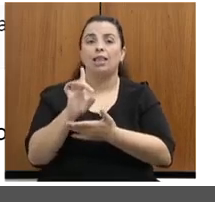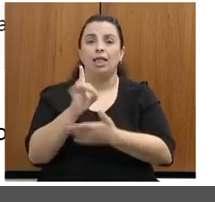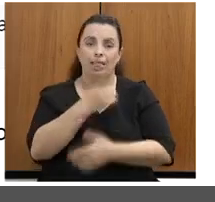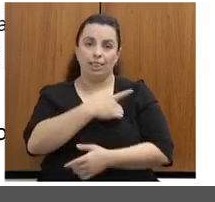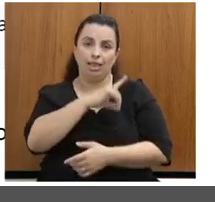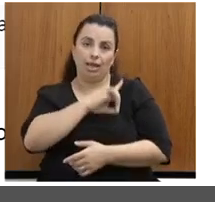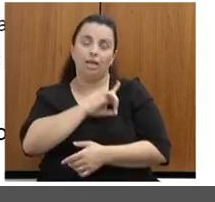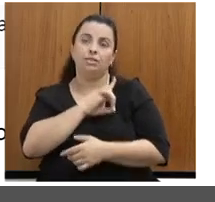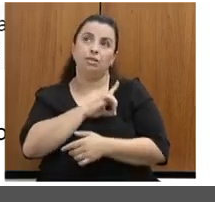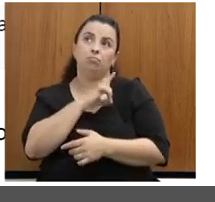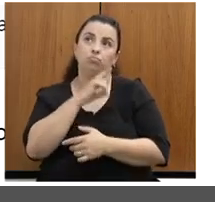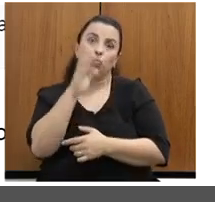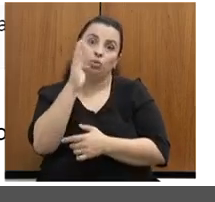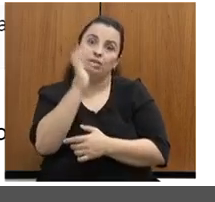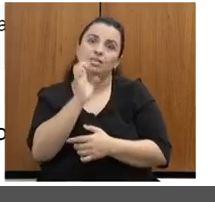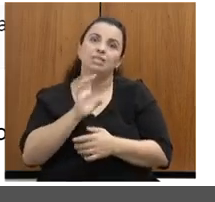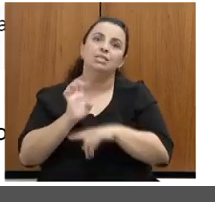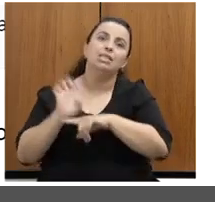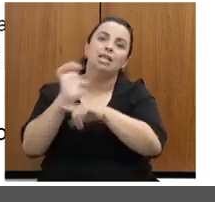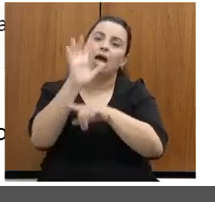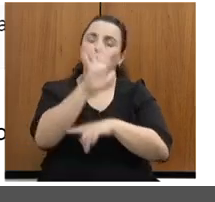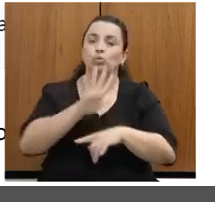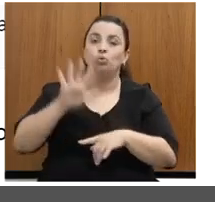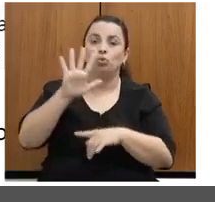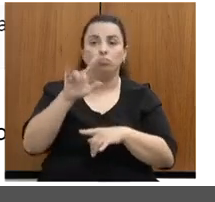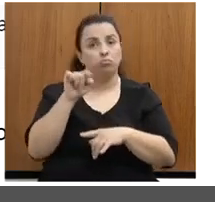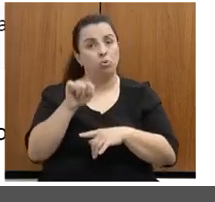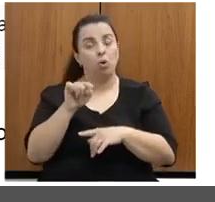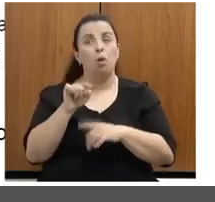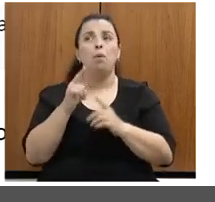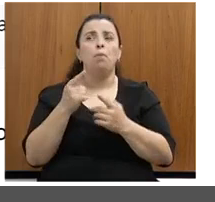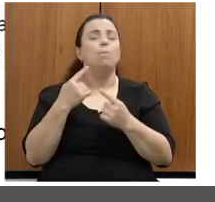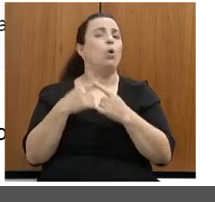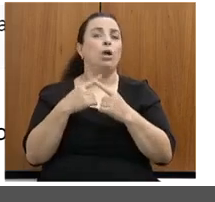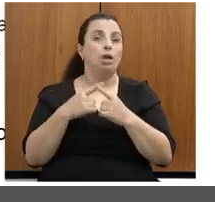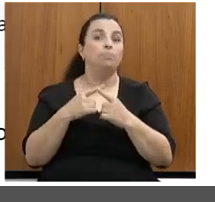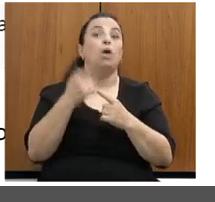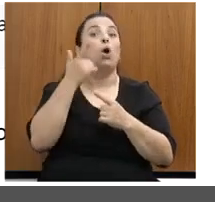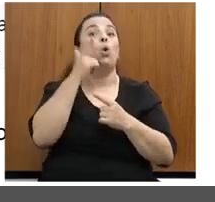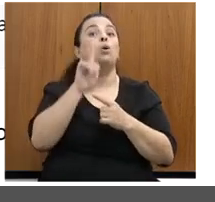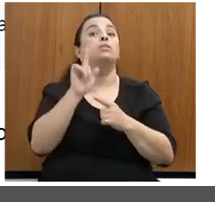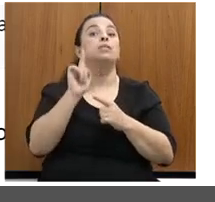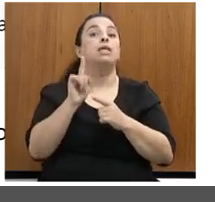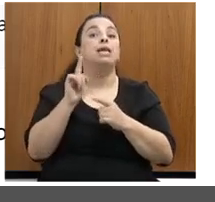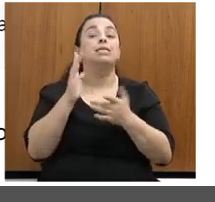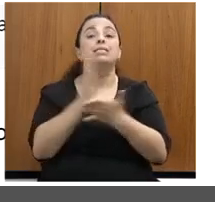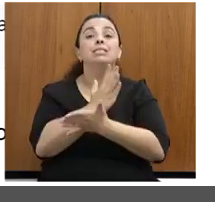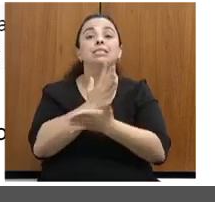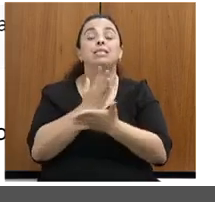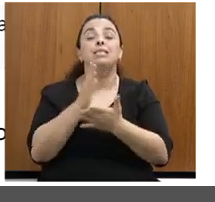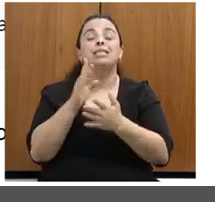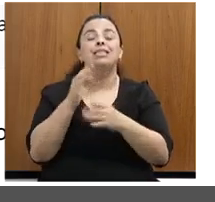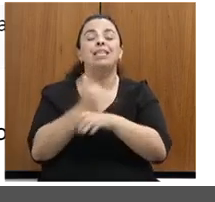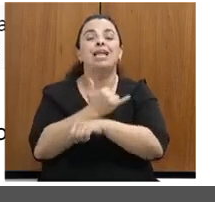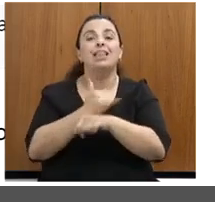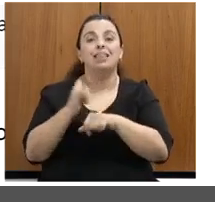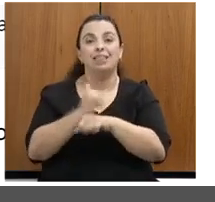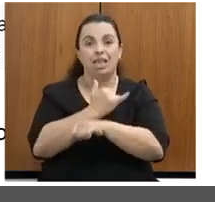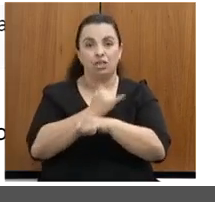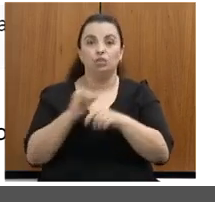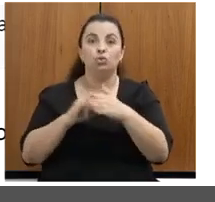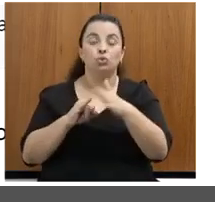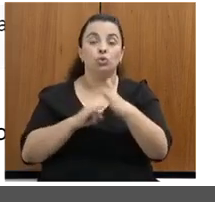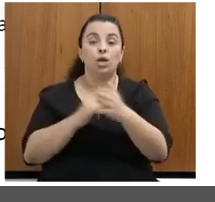estado isso para definição de estratégias institucionais que objetiva o mesmo do